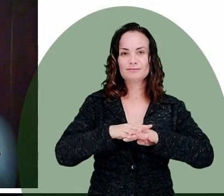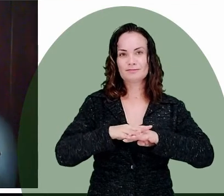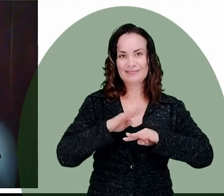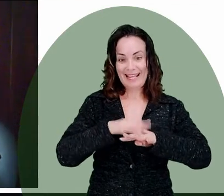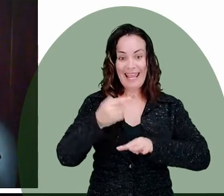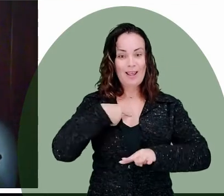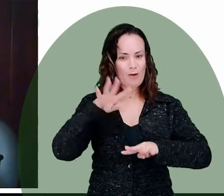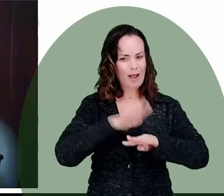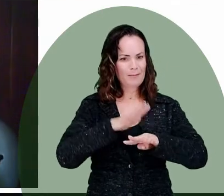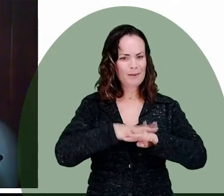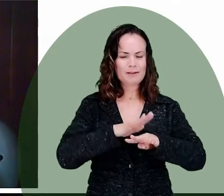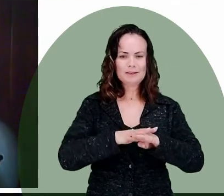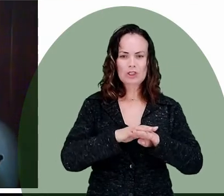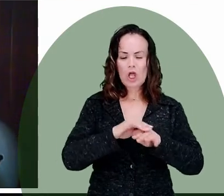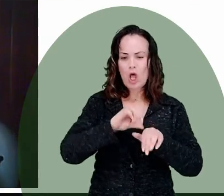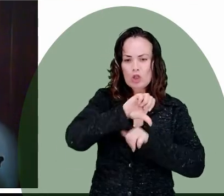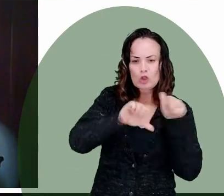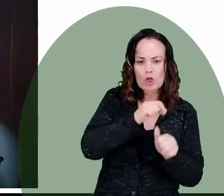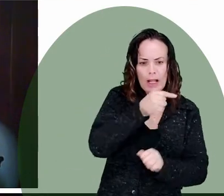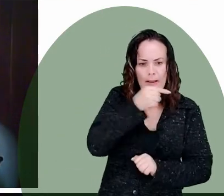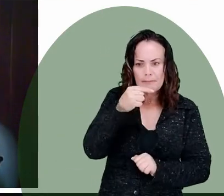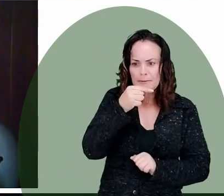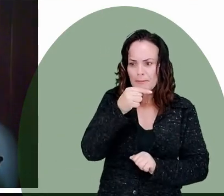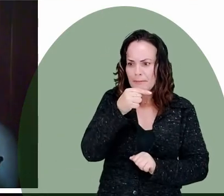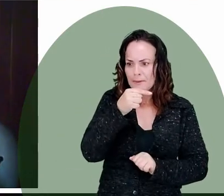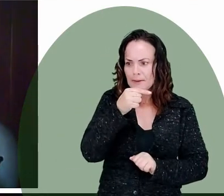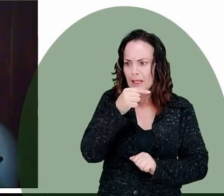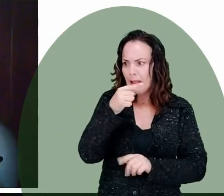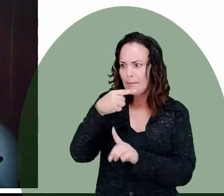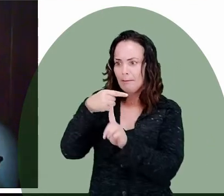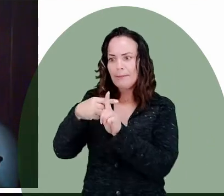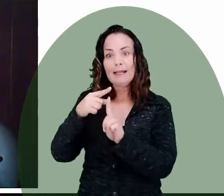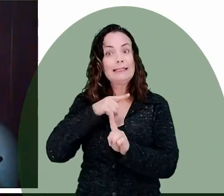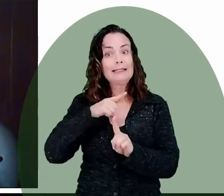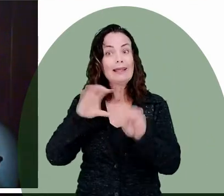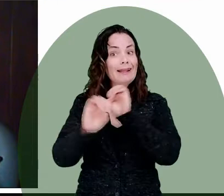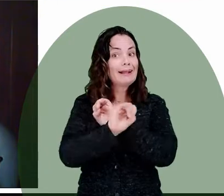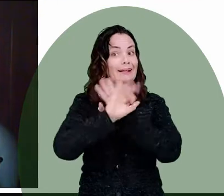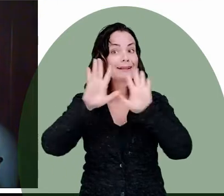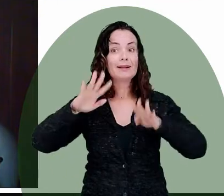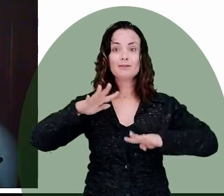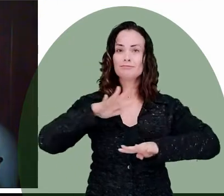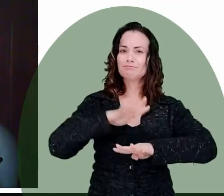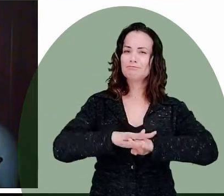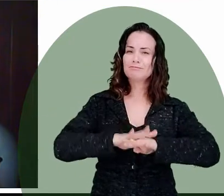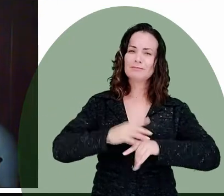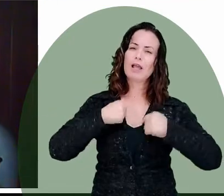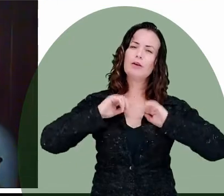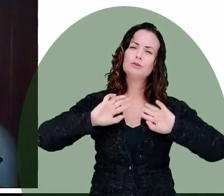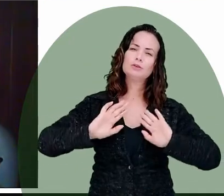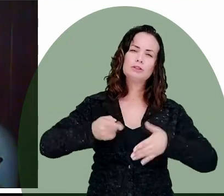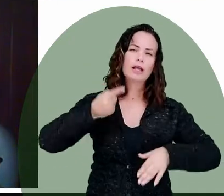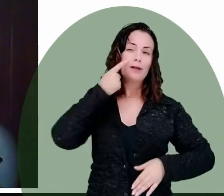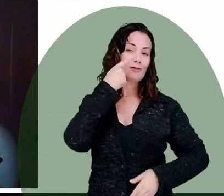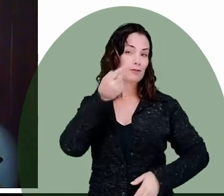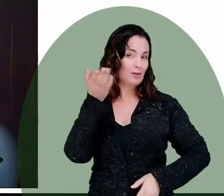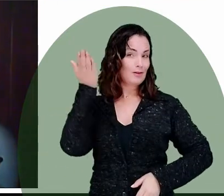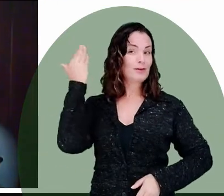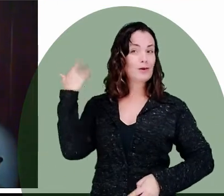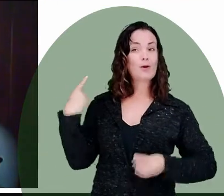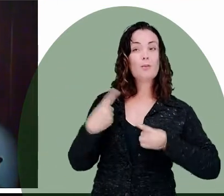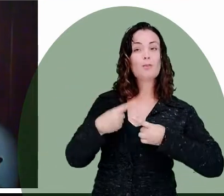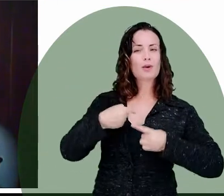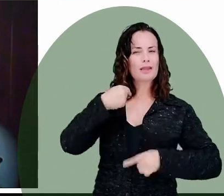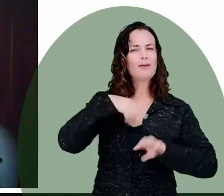mandiga, que havia uma lógica na matemática. Eu já tinha visto isso antes, porque eu ensinei logo